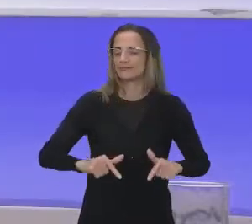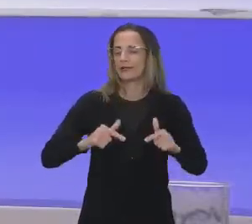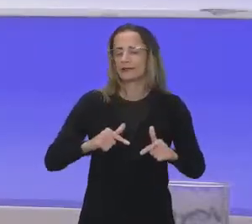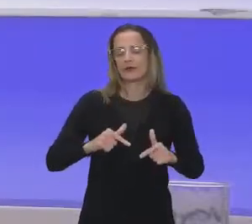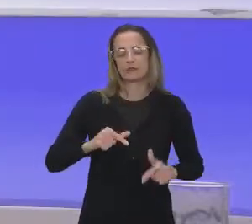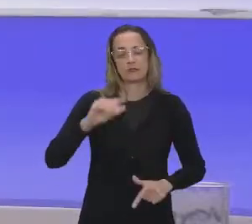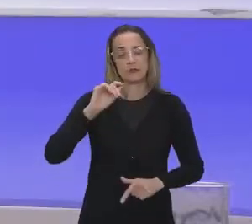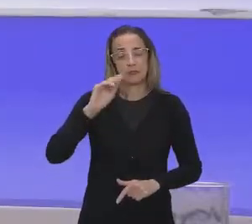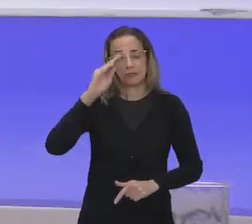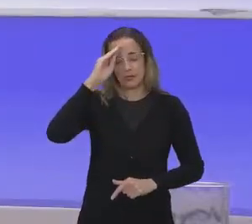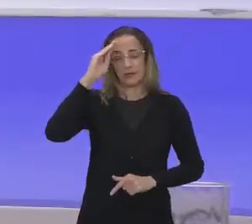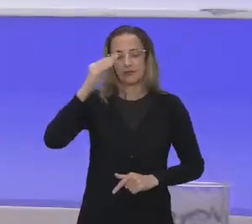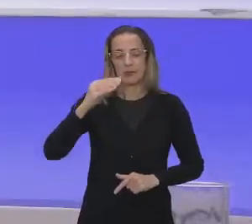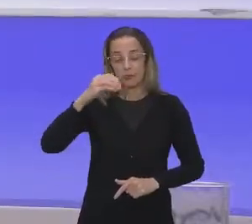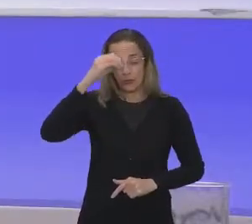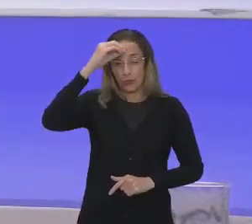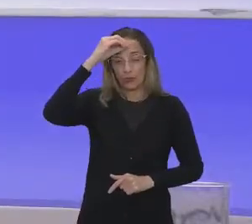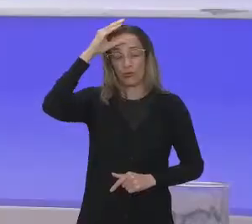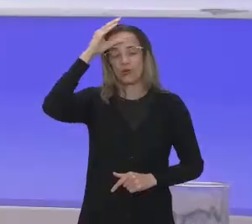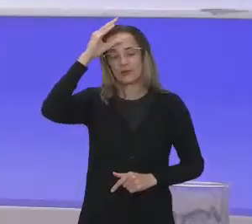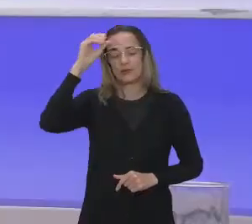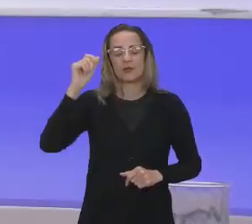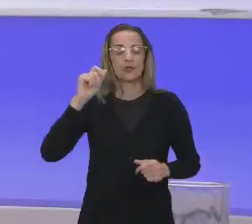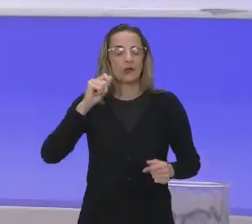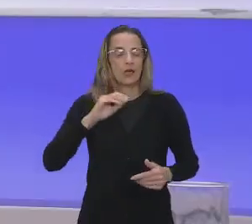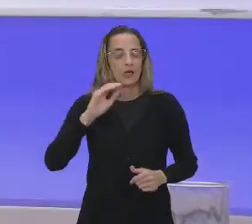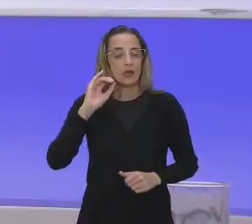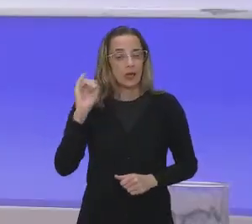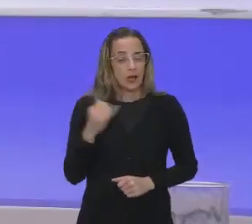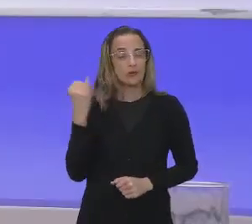fundamental. O conhecimento, ela é a ação fundamental para que